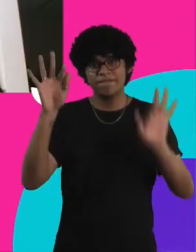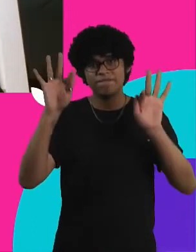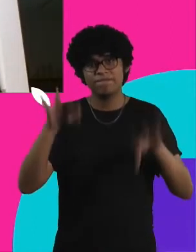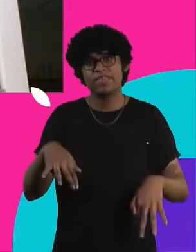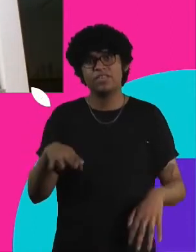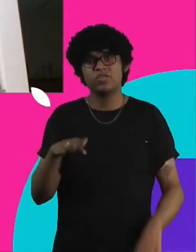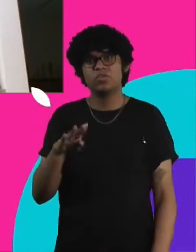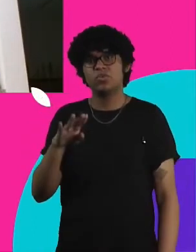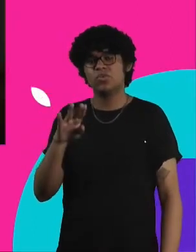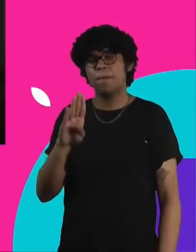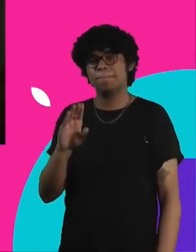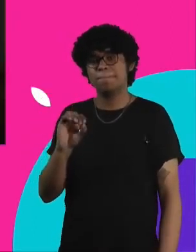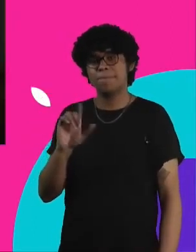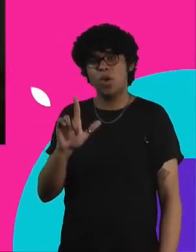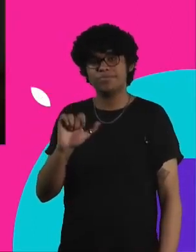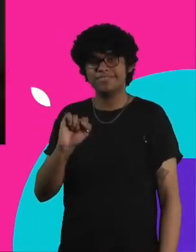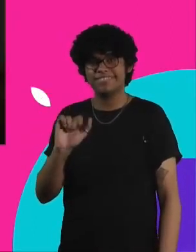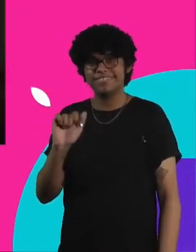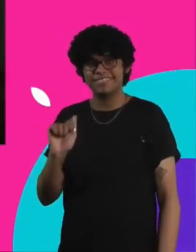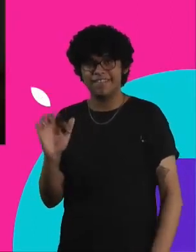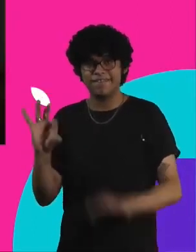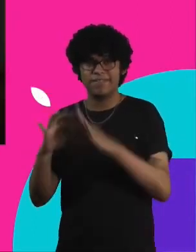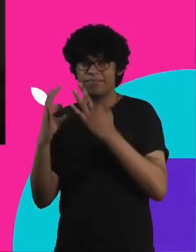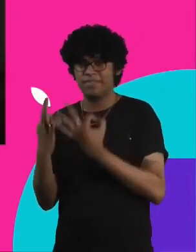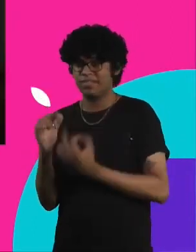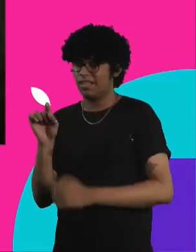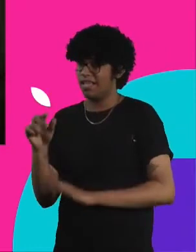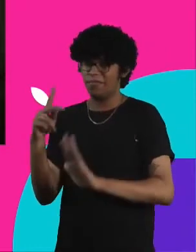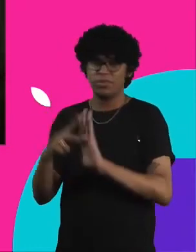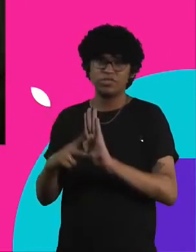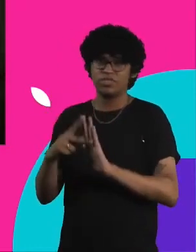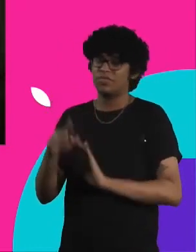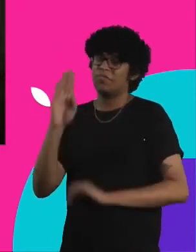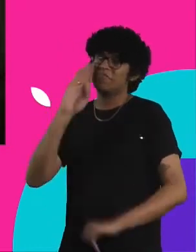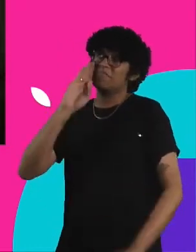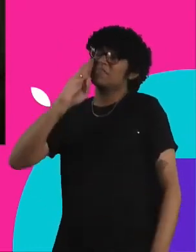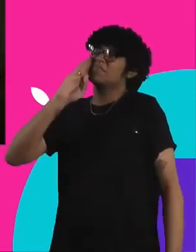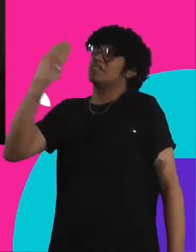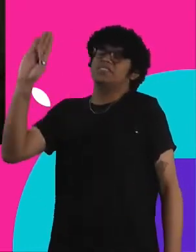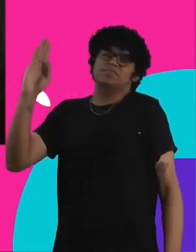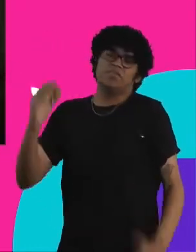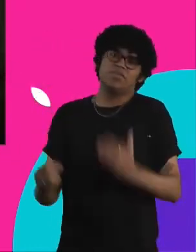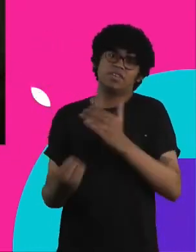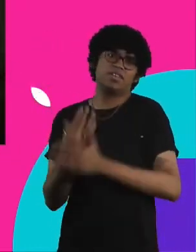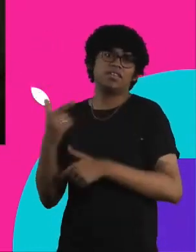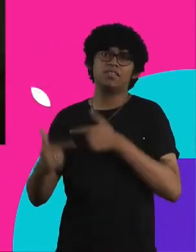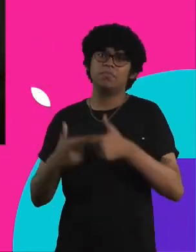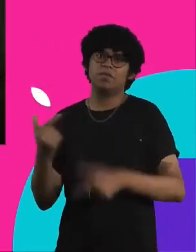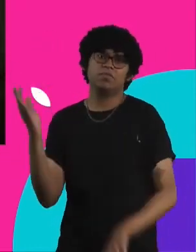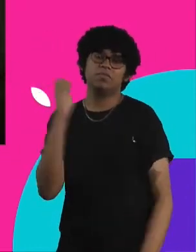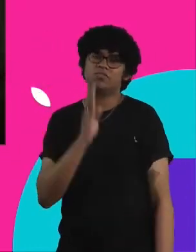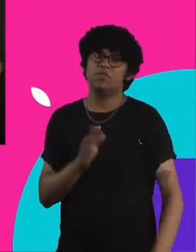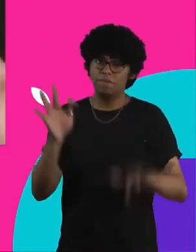mais importante, o mais inteligente programa de geração de renda. Então, posto isso,